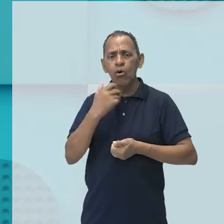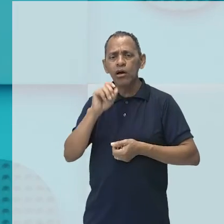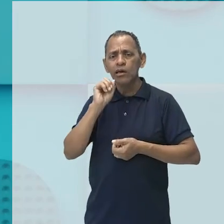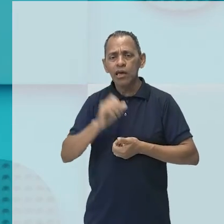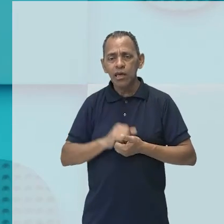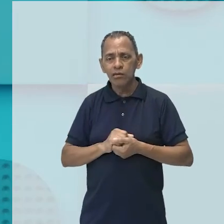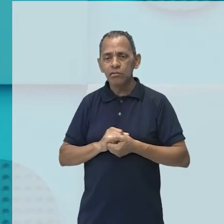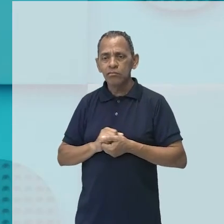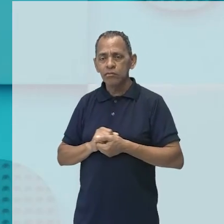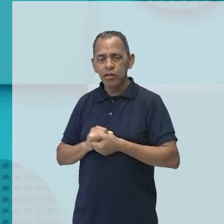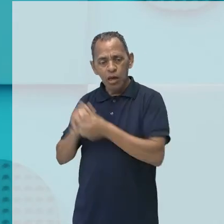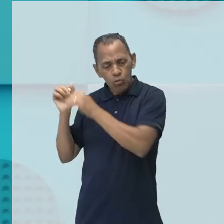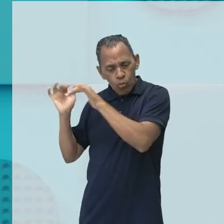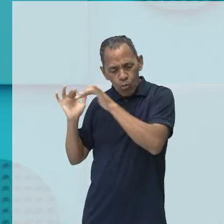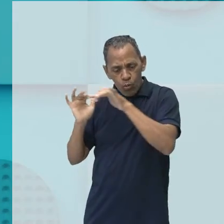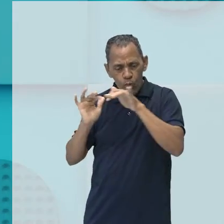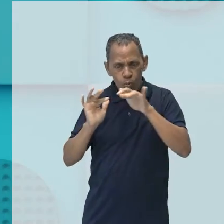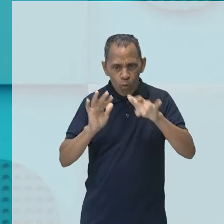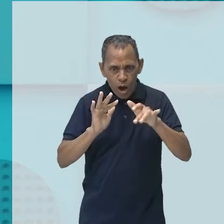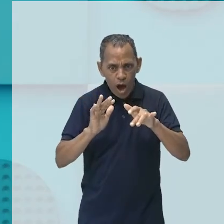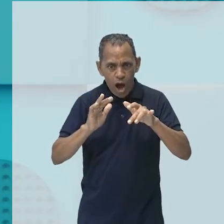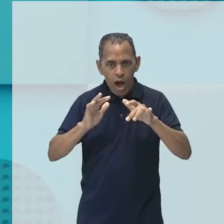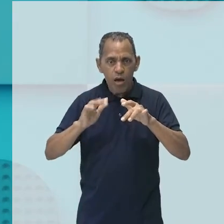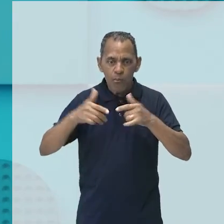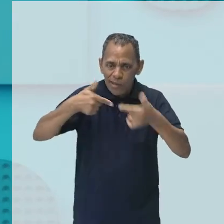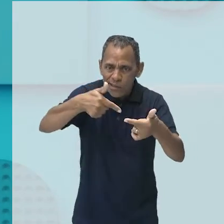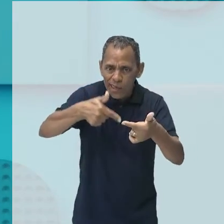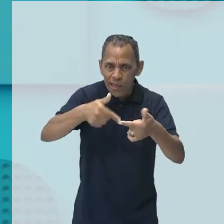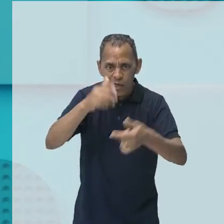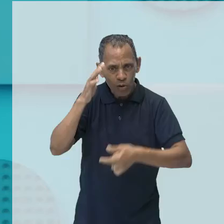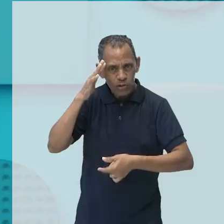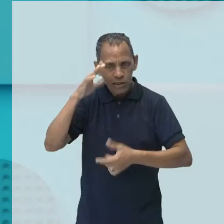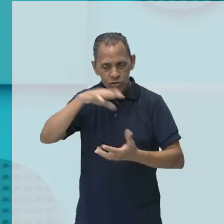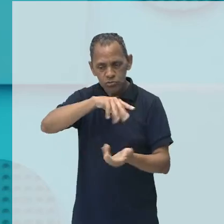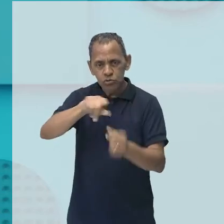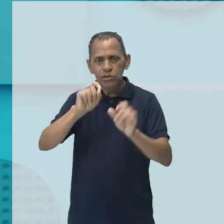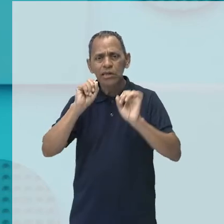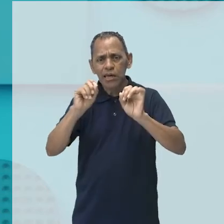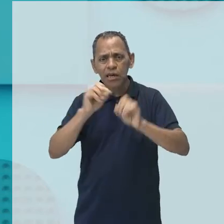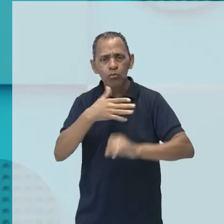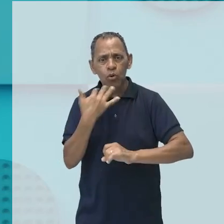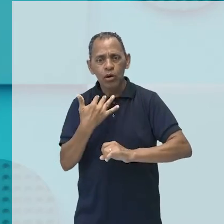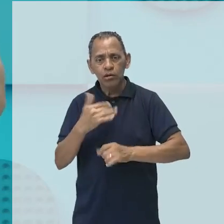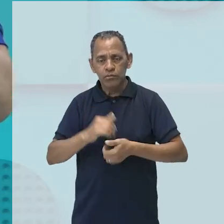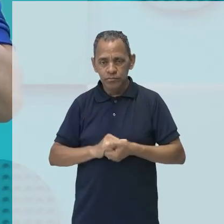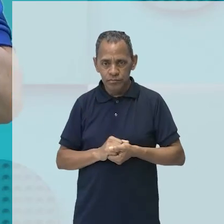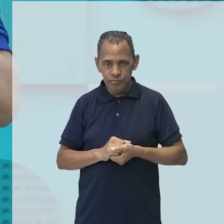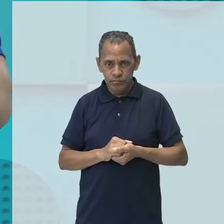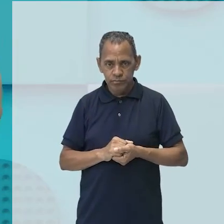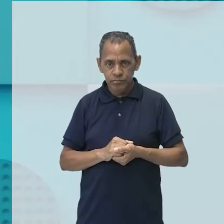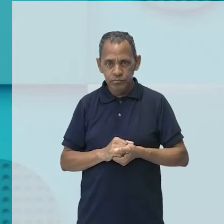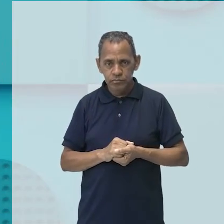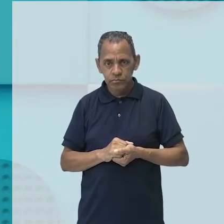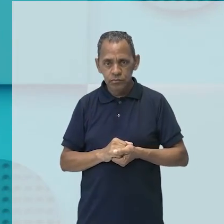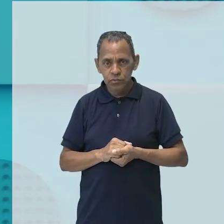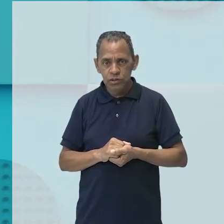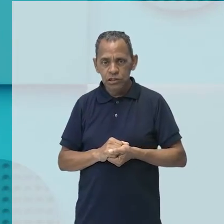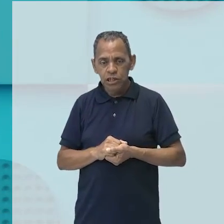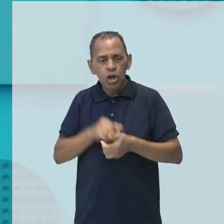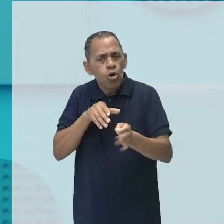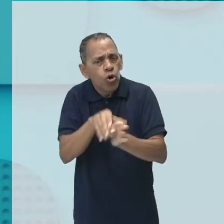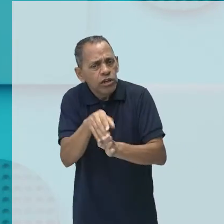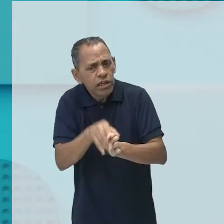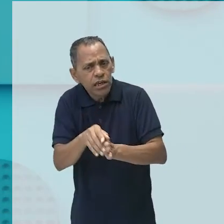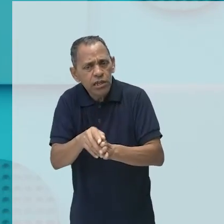de batalha? As guerras que acontecem no mundo. Quem é que direciona as guerras?